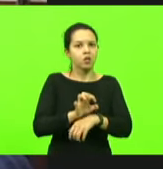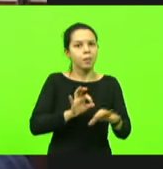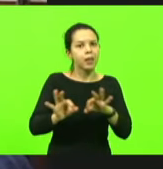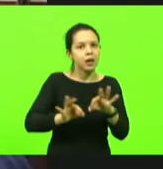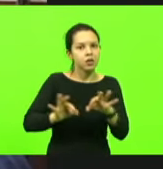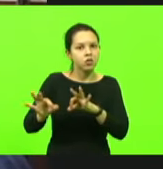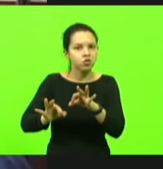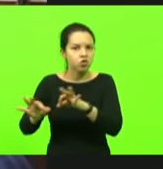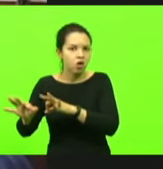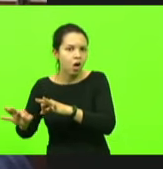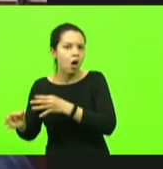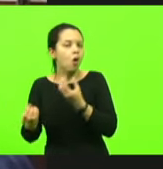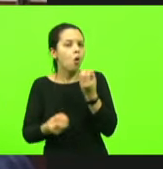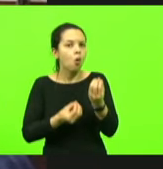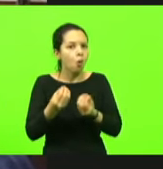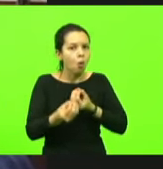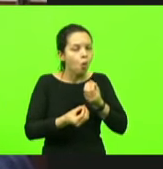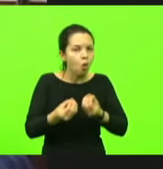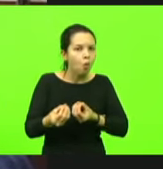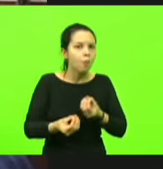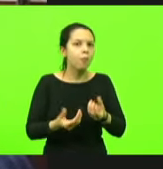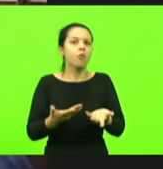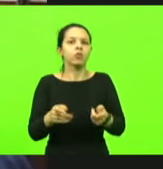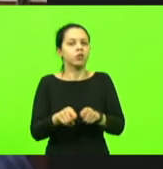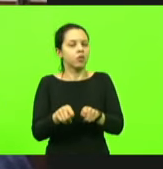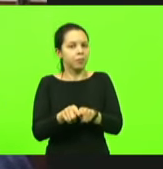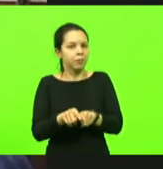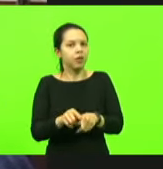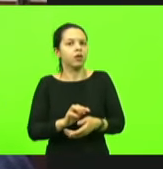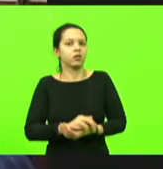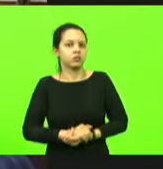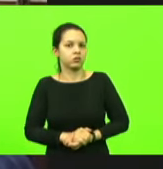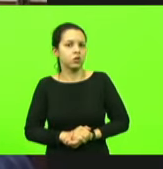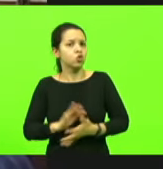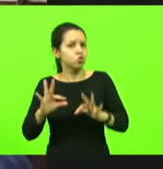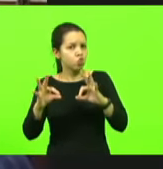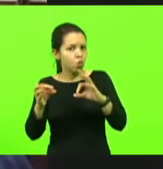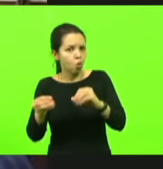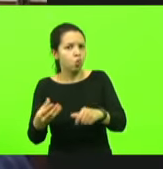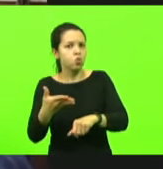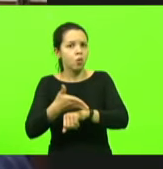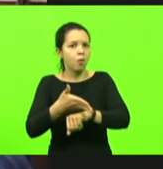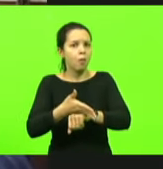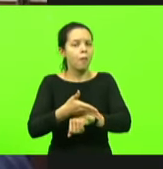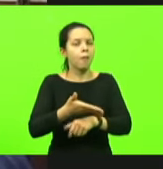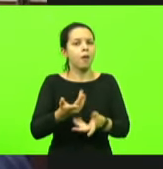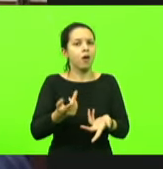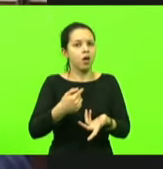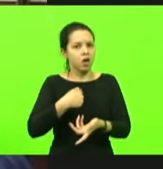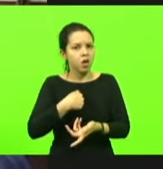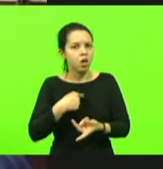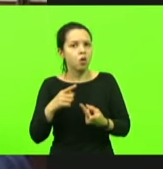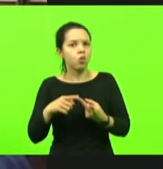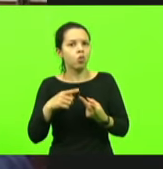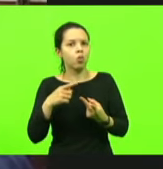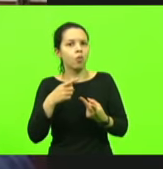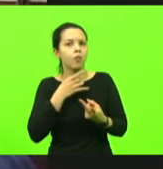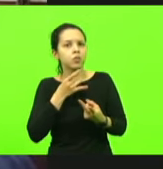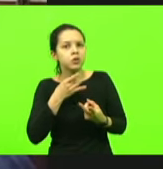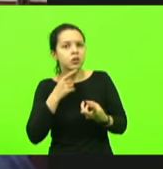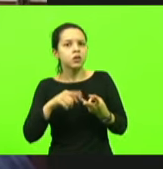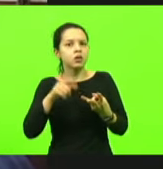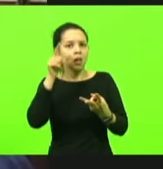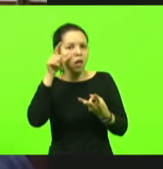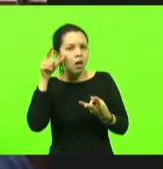até Indaial. E para todos que estiveram lá, estava eu, o deputado Cavalcini, o deputado Laércio,